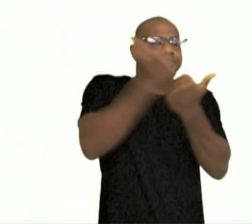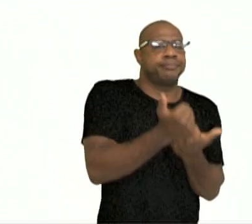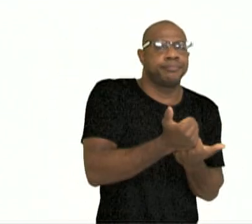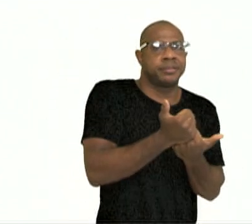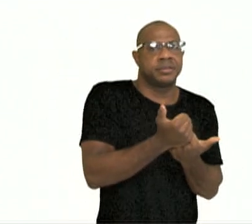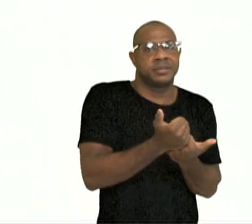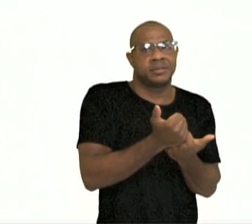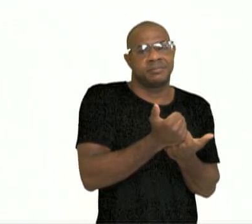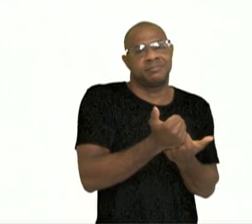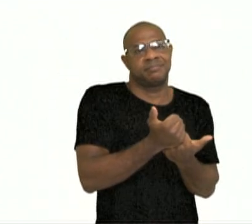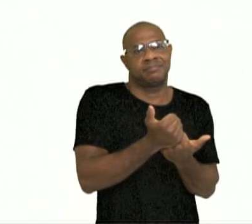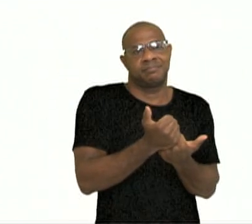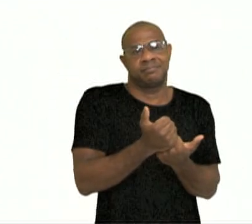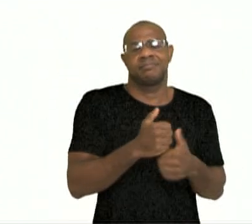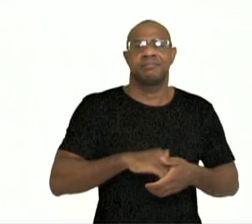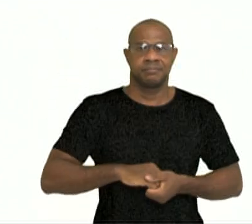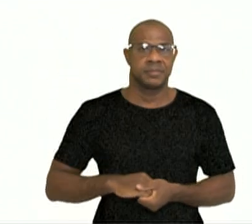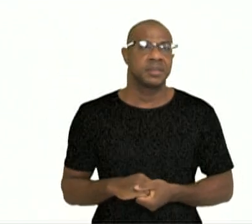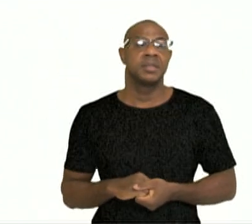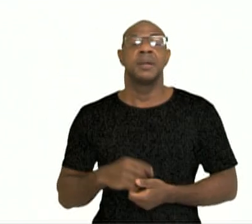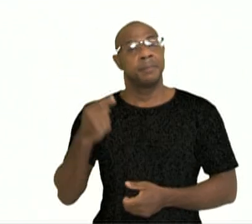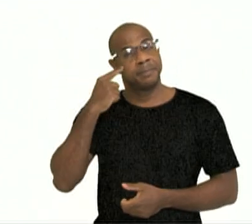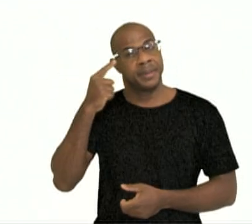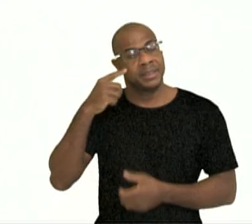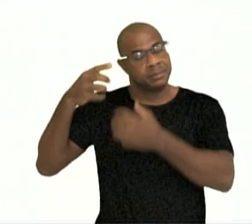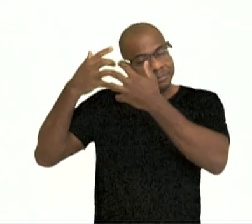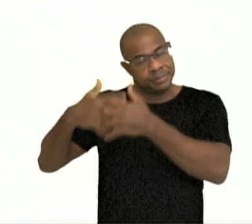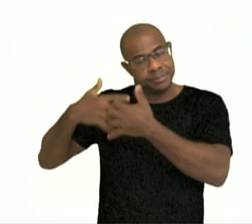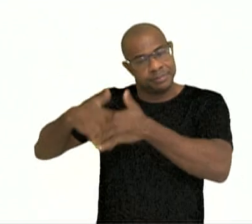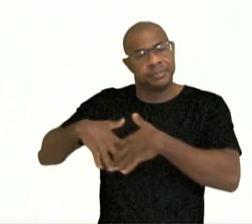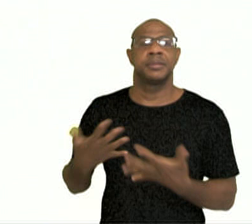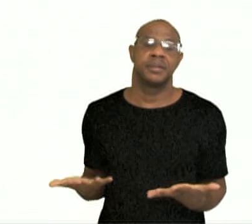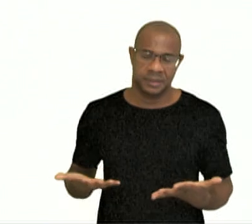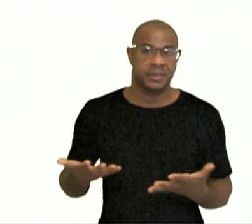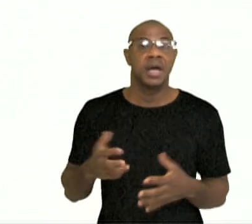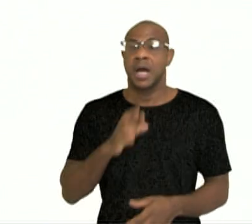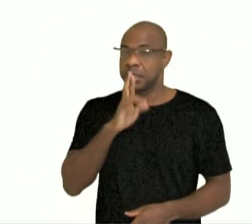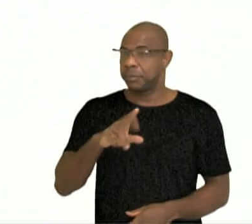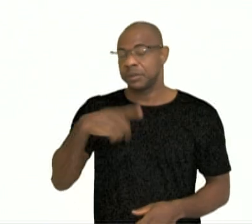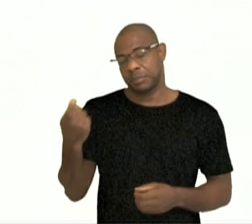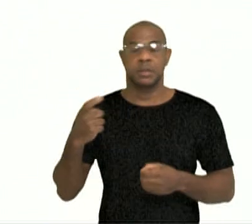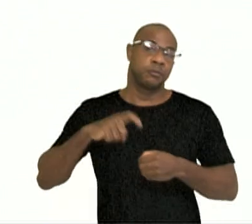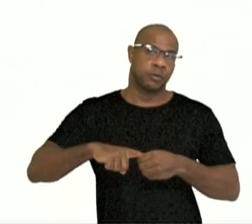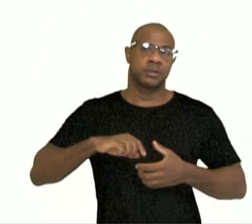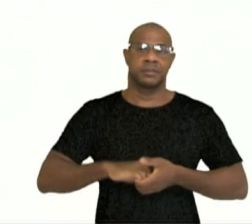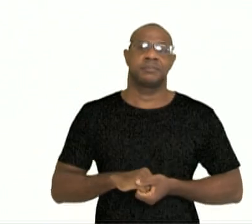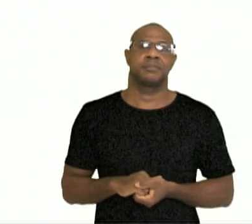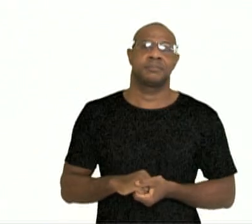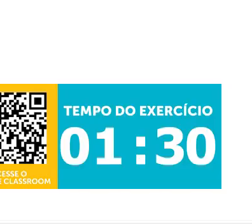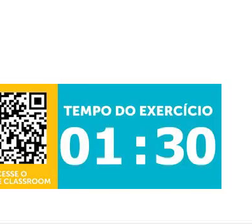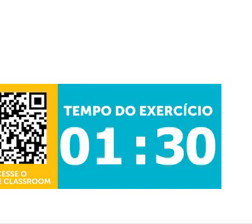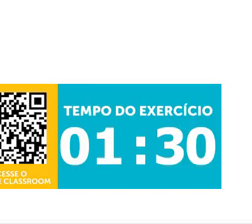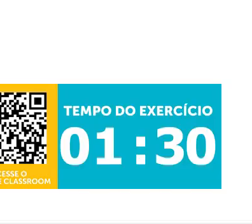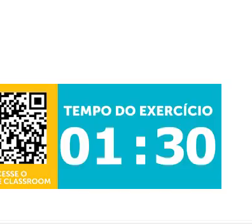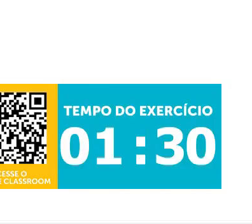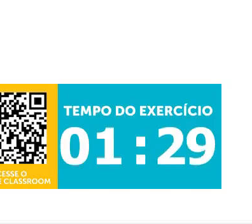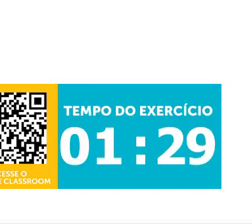de cana-de-açúcar? Então, pensem um pouquinho a respeito ali, respondam, a gente já volta para corrigir.